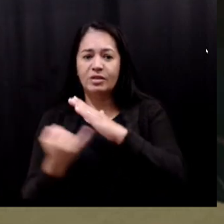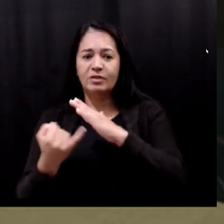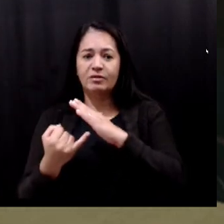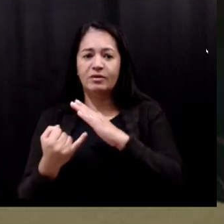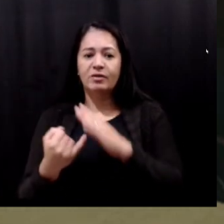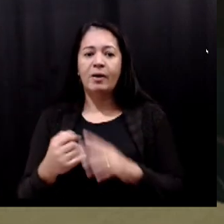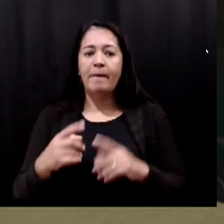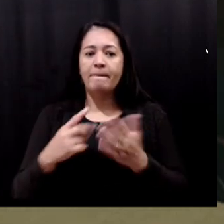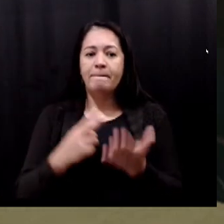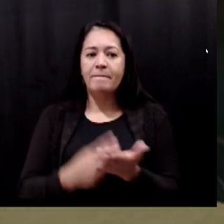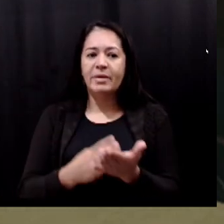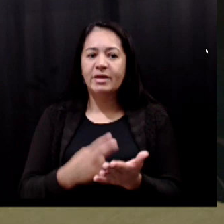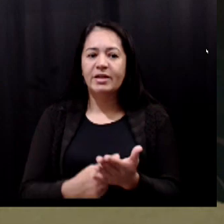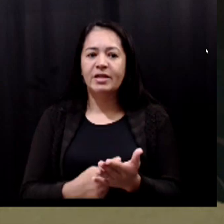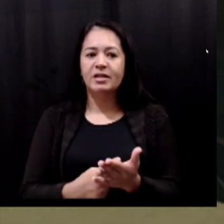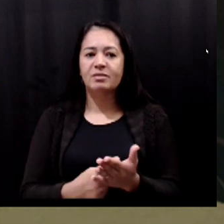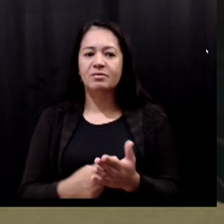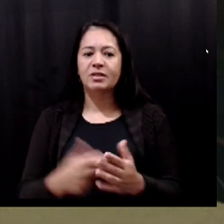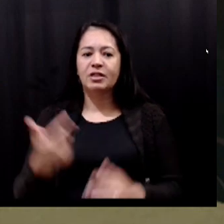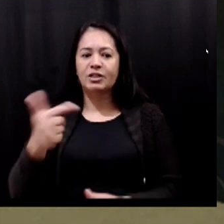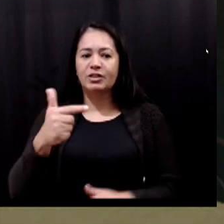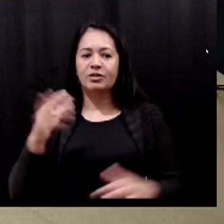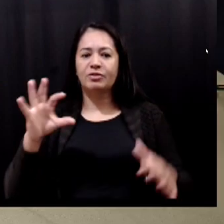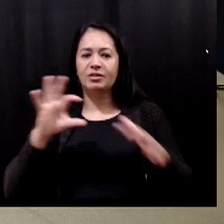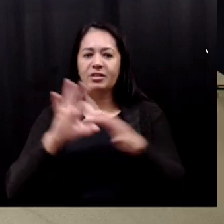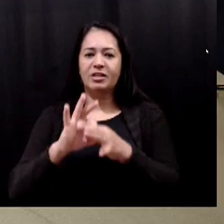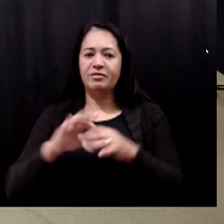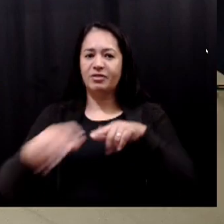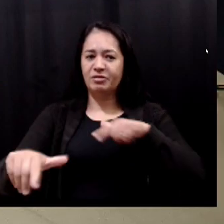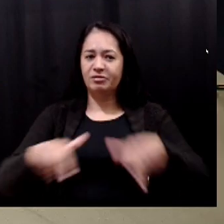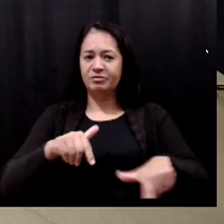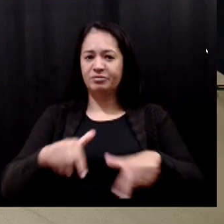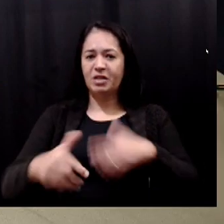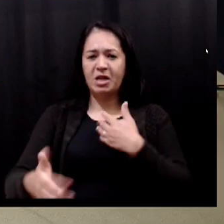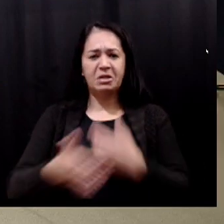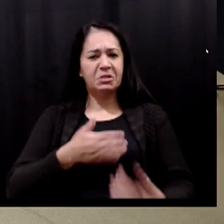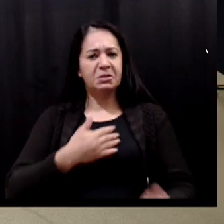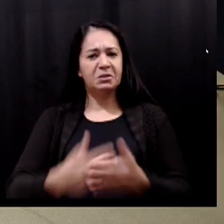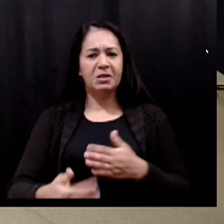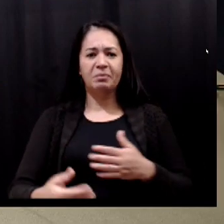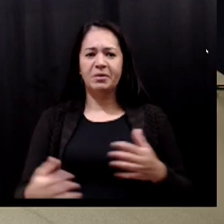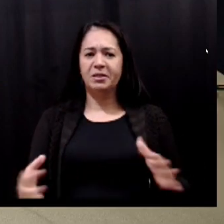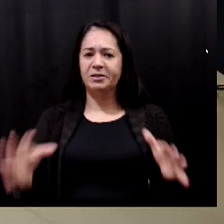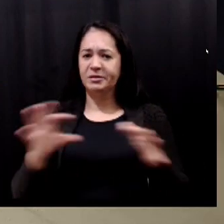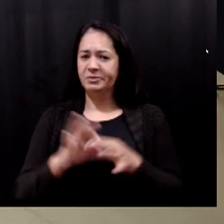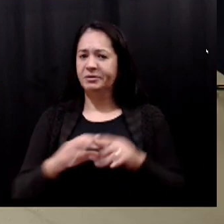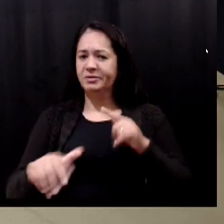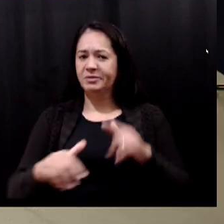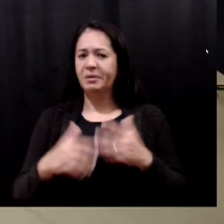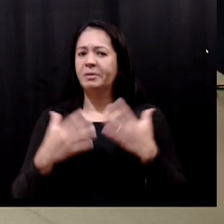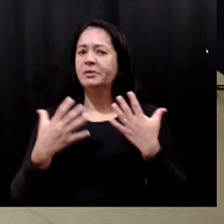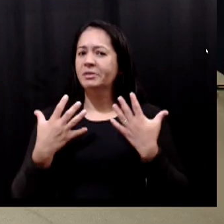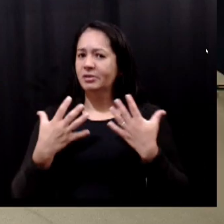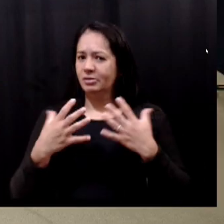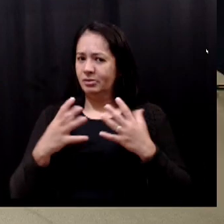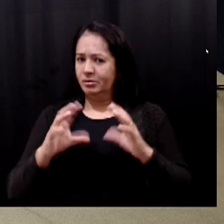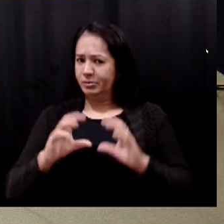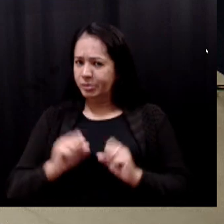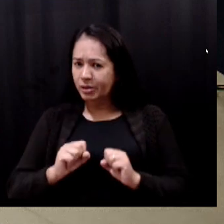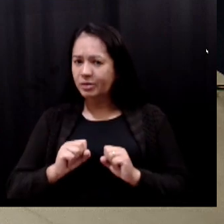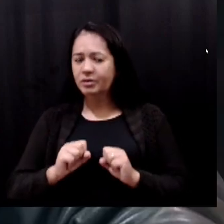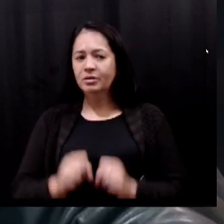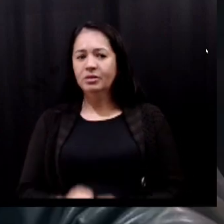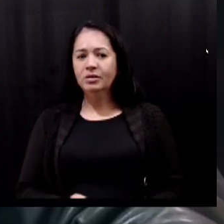um negócio para você, independente de ter vínculo ou não ter vínculo, pega, né? Pega, né, Abelardo? É uma epidemia,